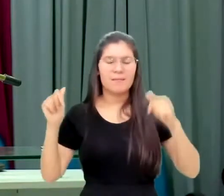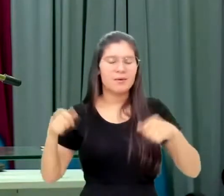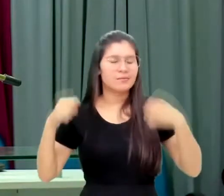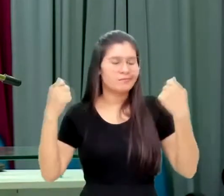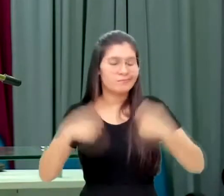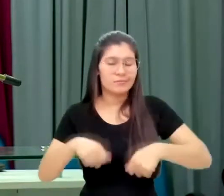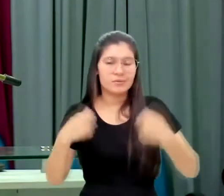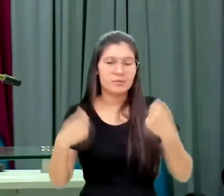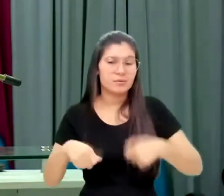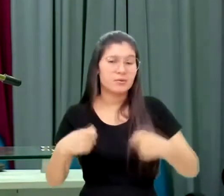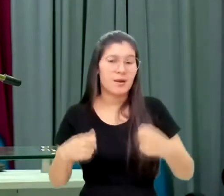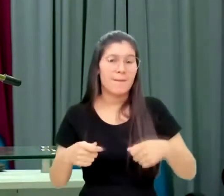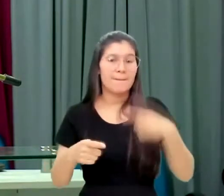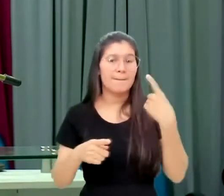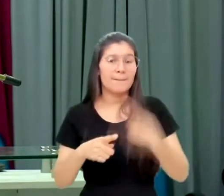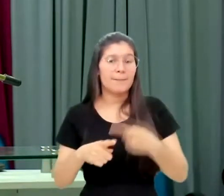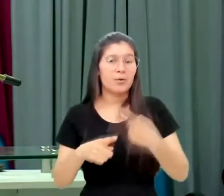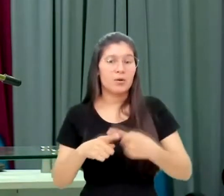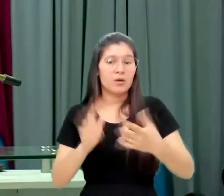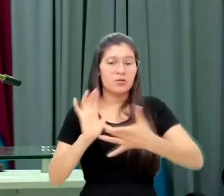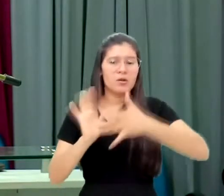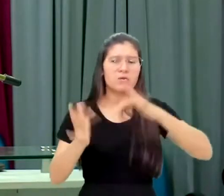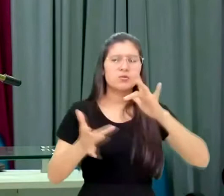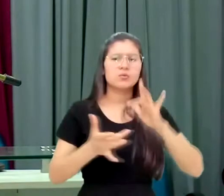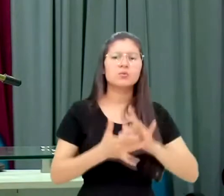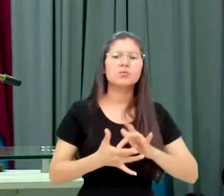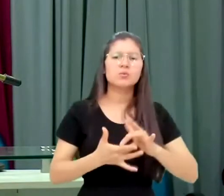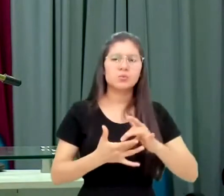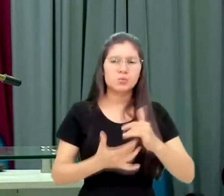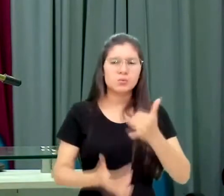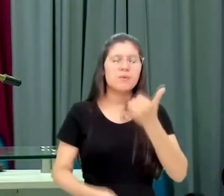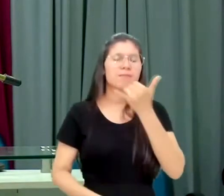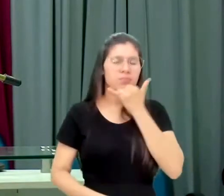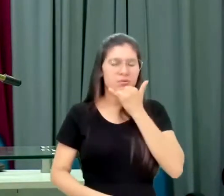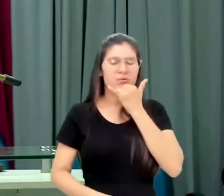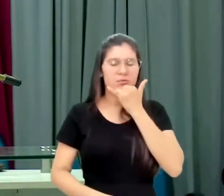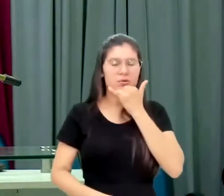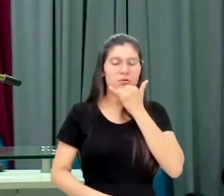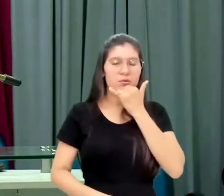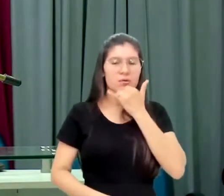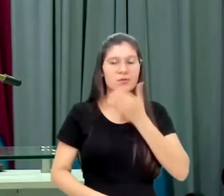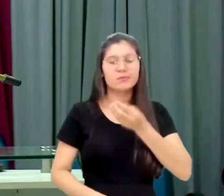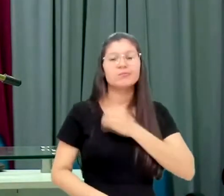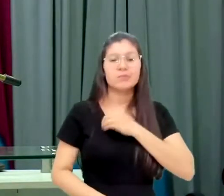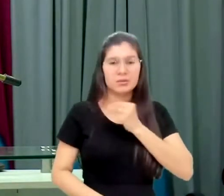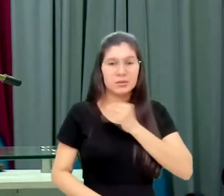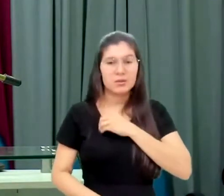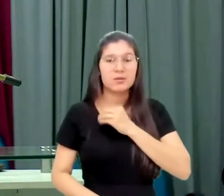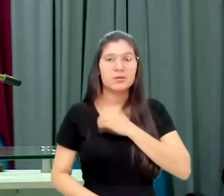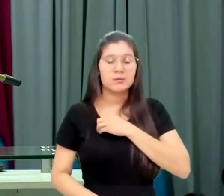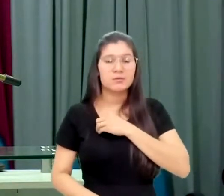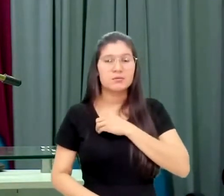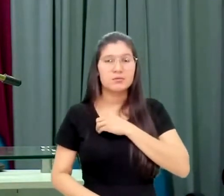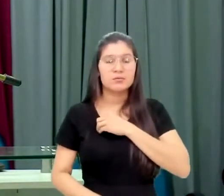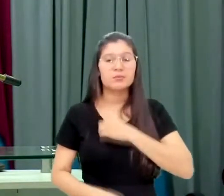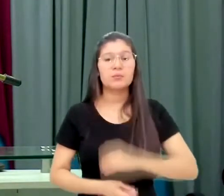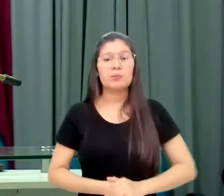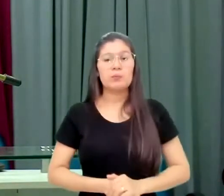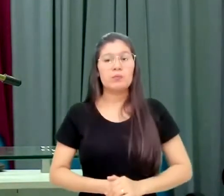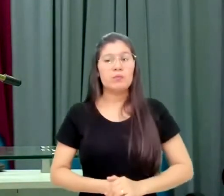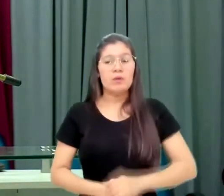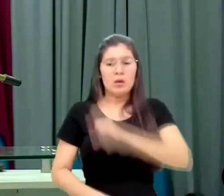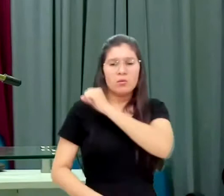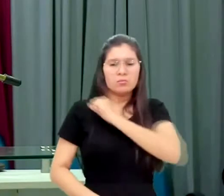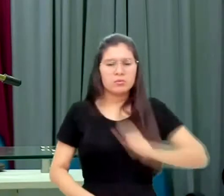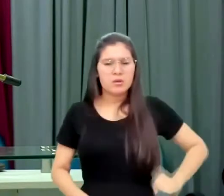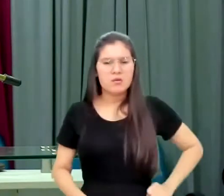Senhor perdoando os pecados dos homens, aqueles pecados perdoados, o Senhor já os lavou, já os